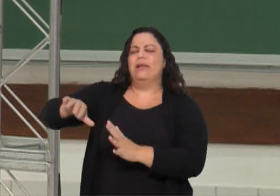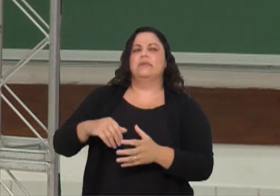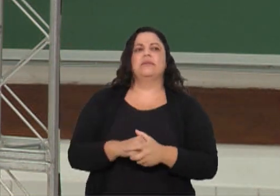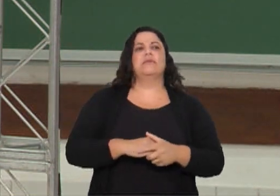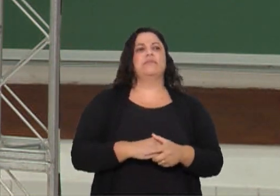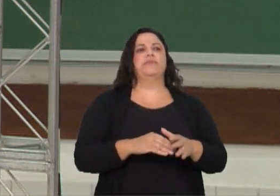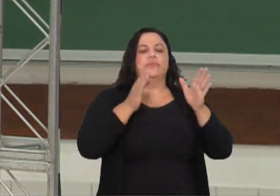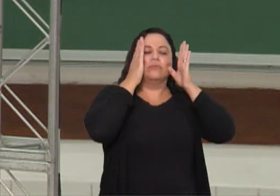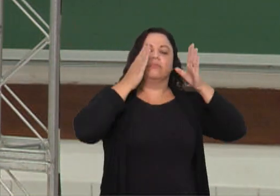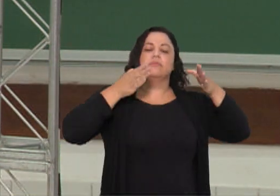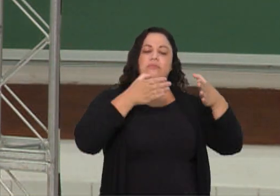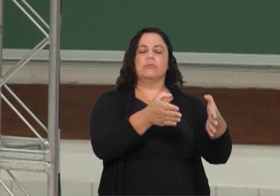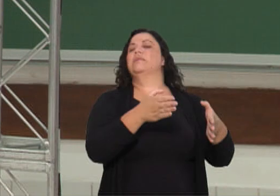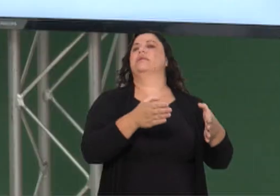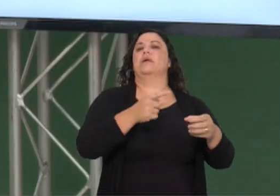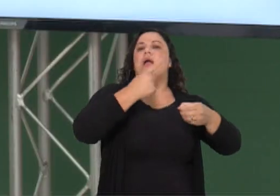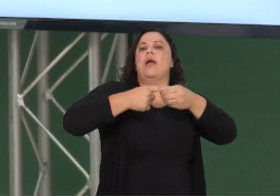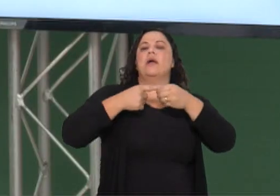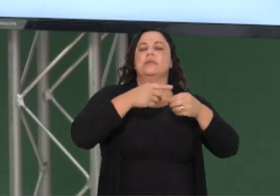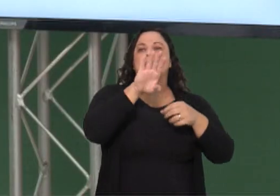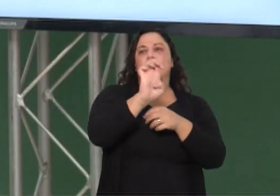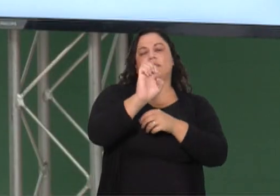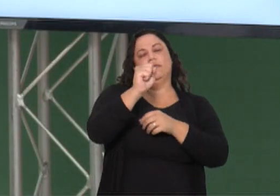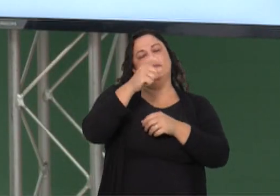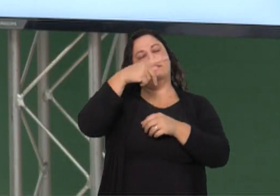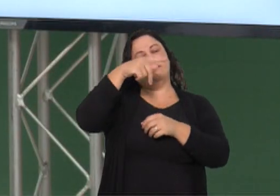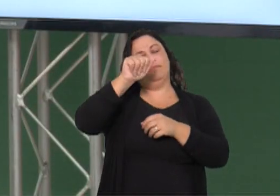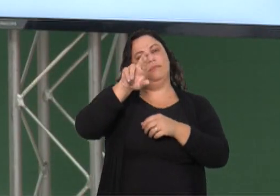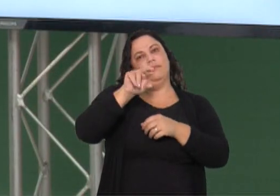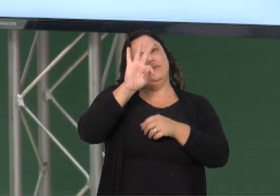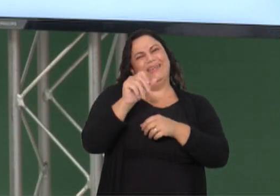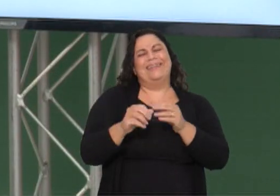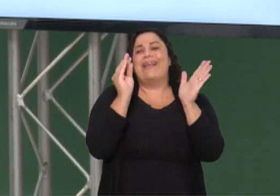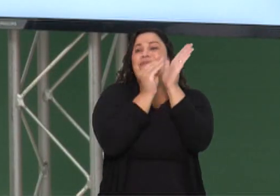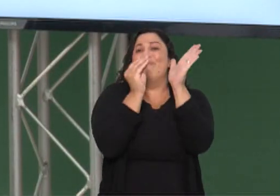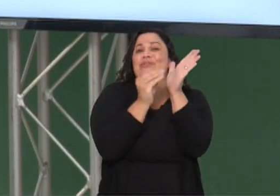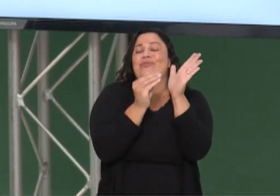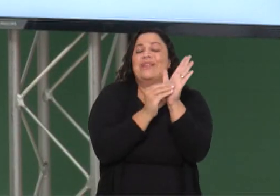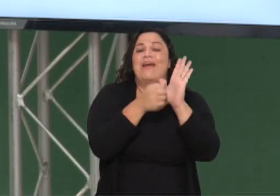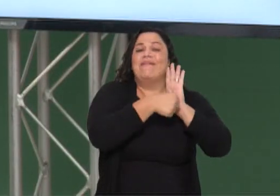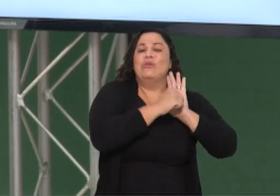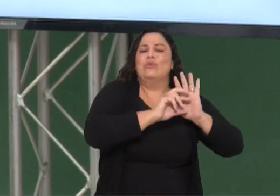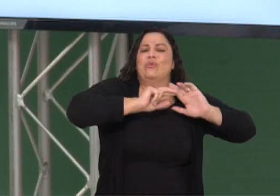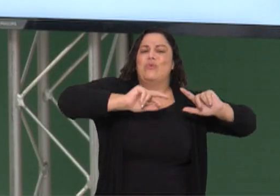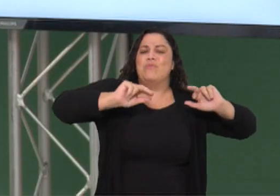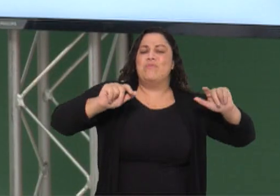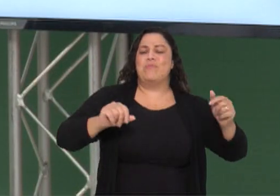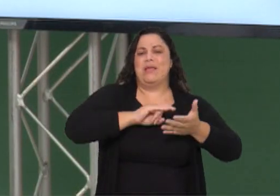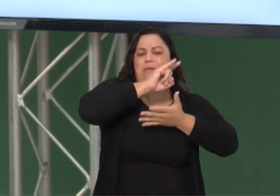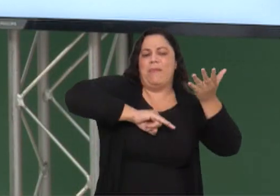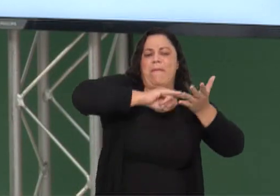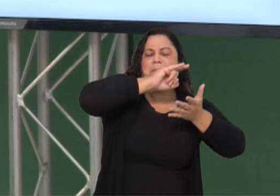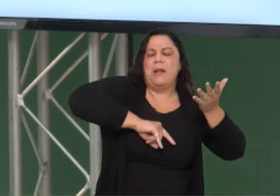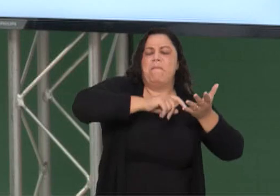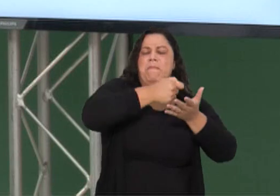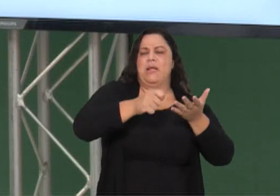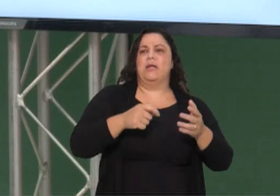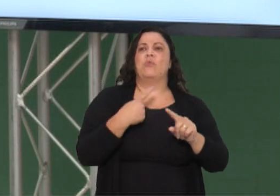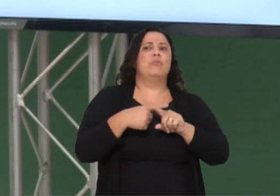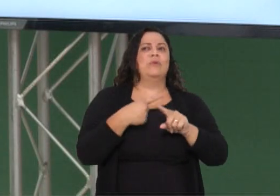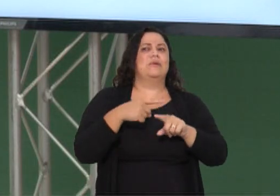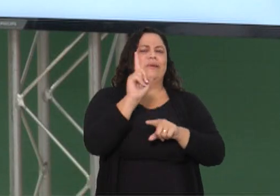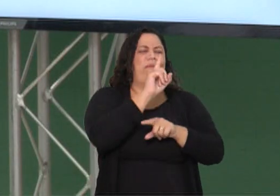Já a cidade de Esparta, inclusive, muita falta de documentação escrita por eles, porque não era uma preocupação fazer a criança aprender